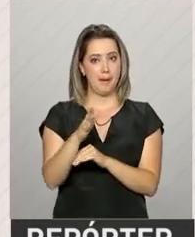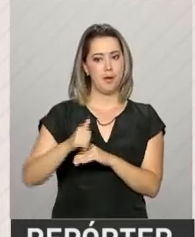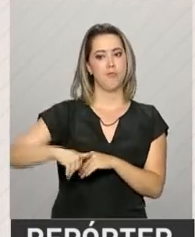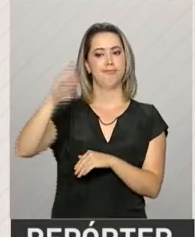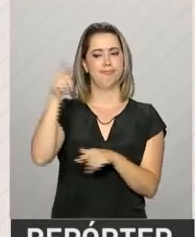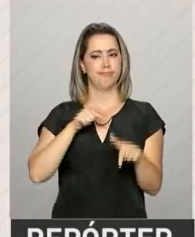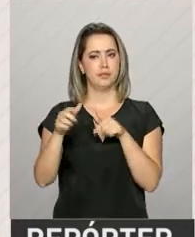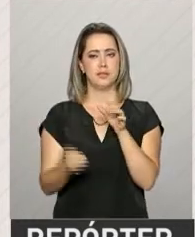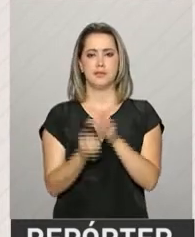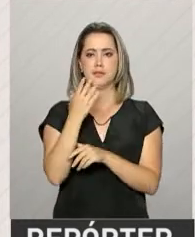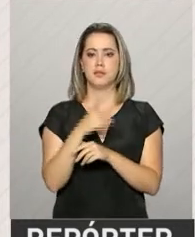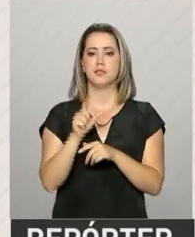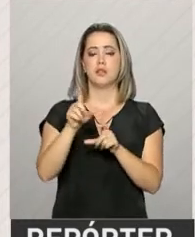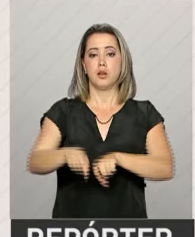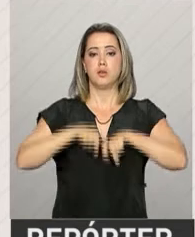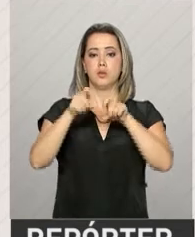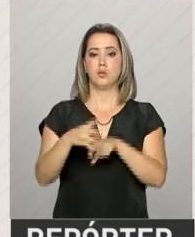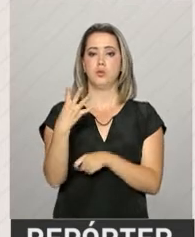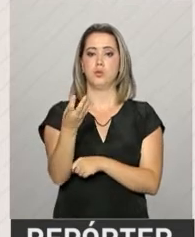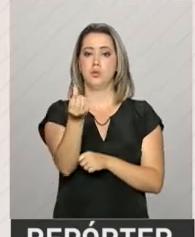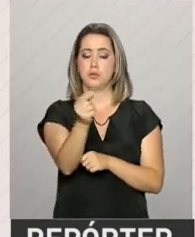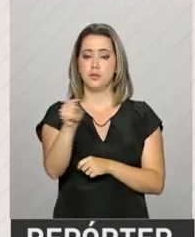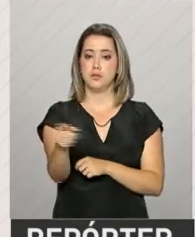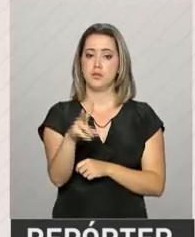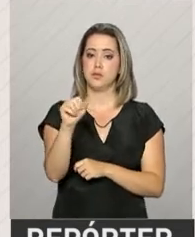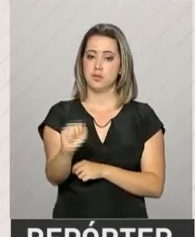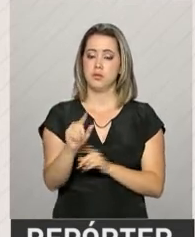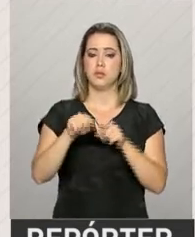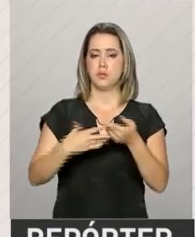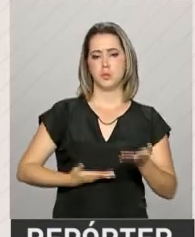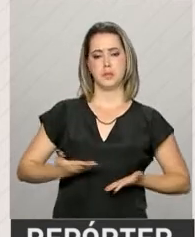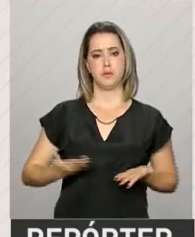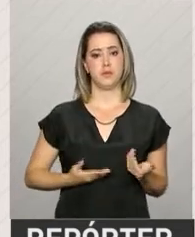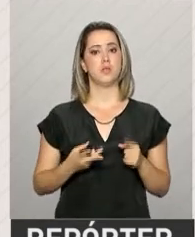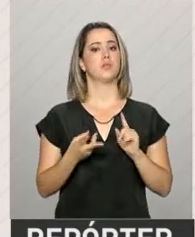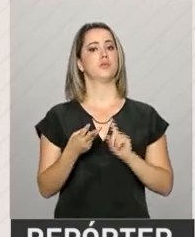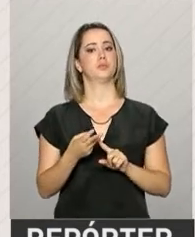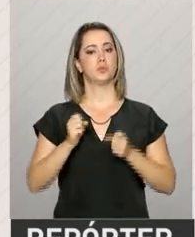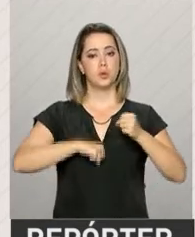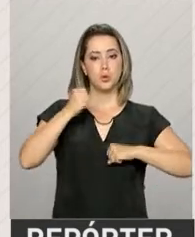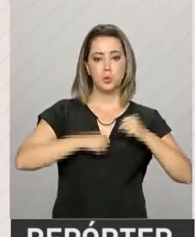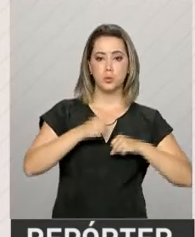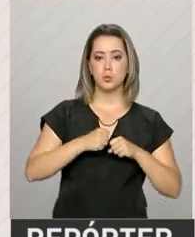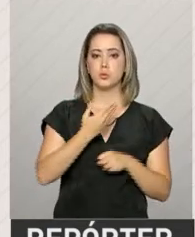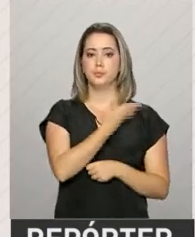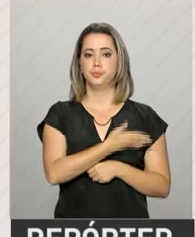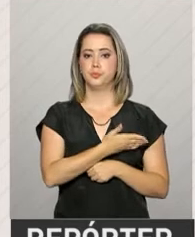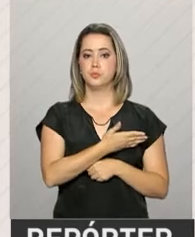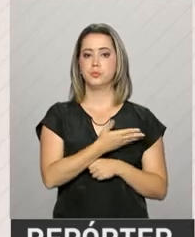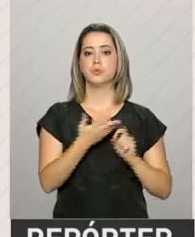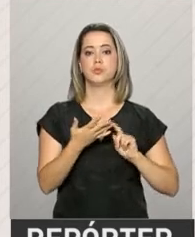com mais de 46 mil vagas seguida pelo de serviços indústria com quase 1.500 postos